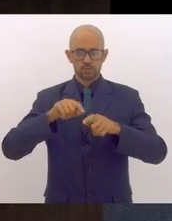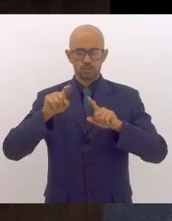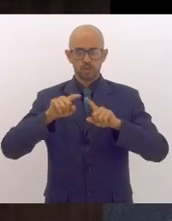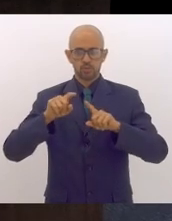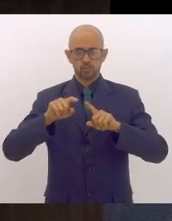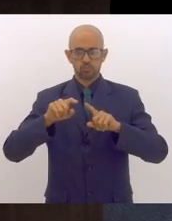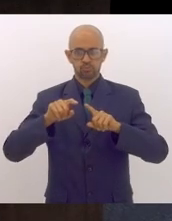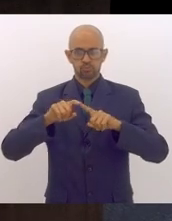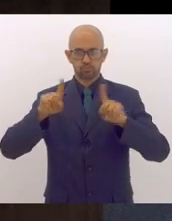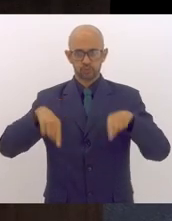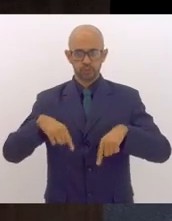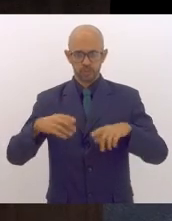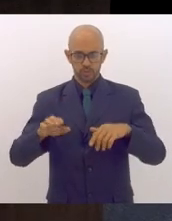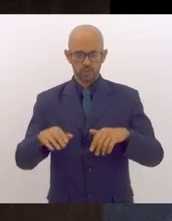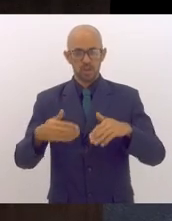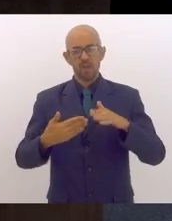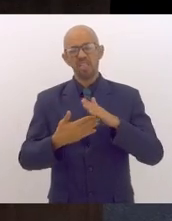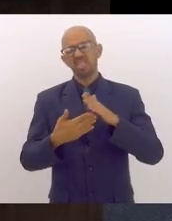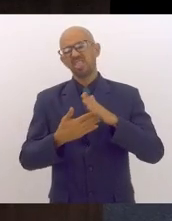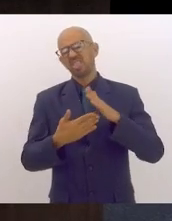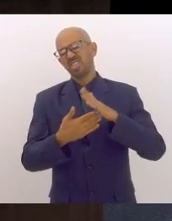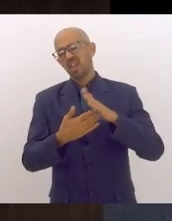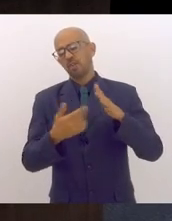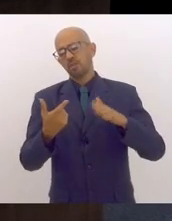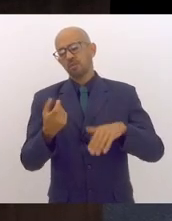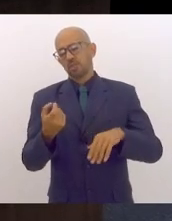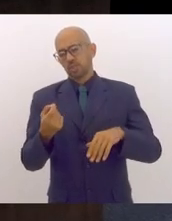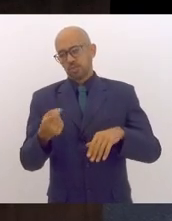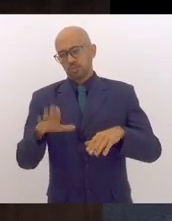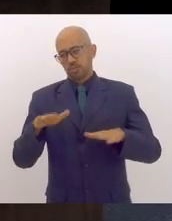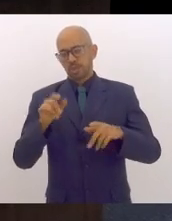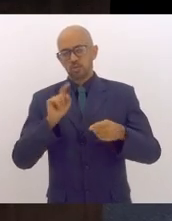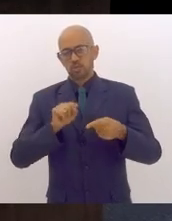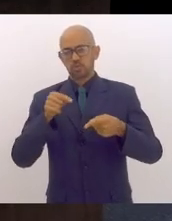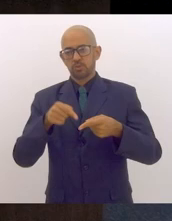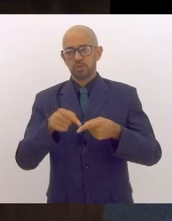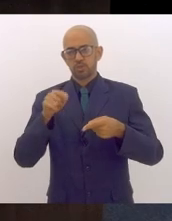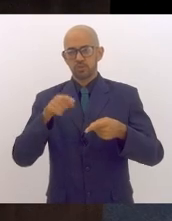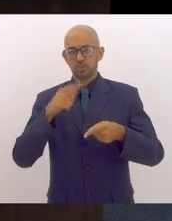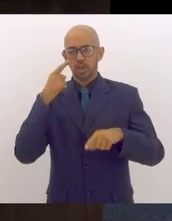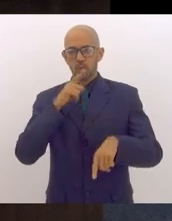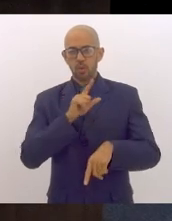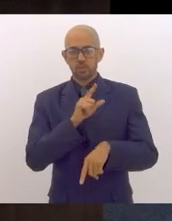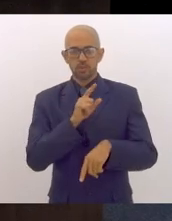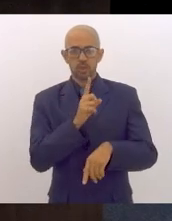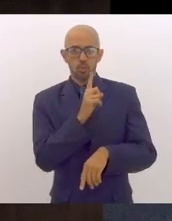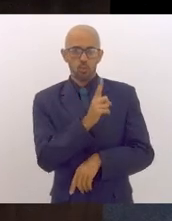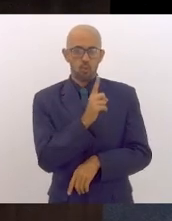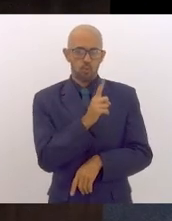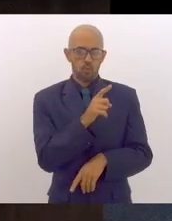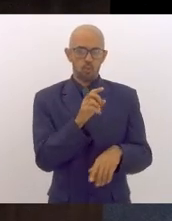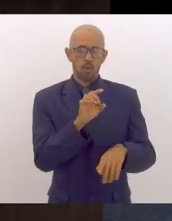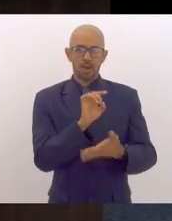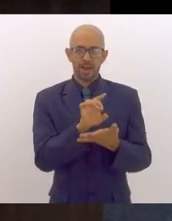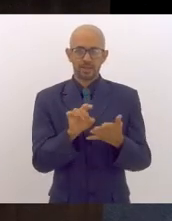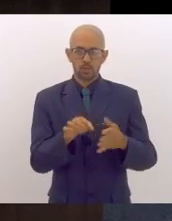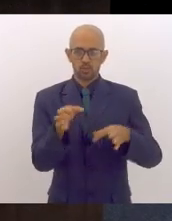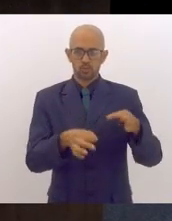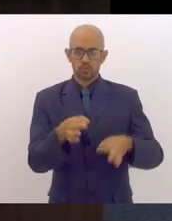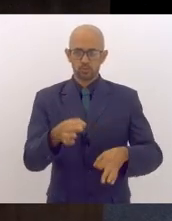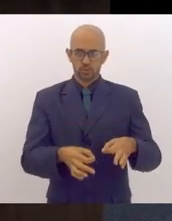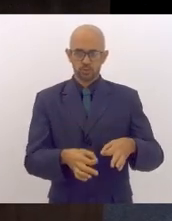11%, 12%, até 15%, ou 20%, mas dentro dessa perspectiva de ser um por magistrado. Como a gente tem ao redor de